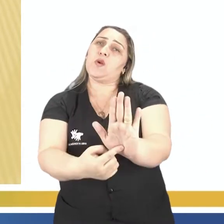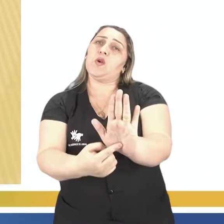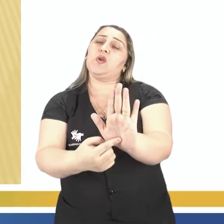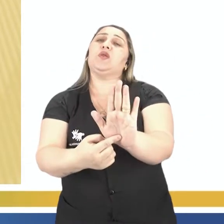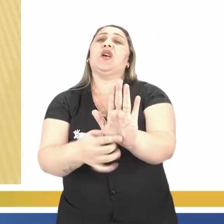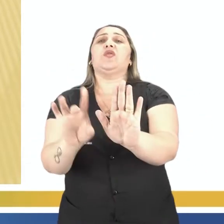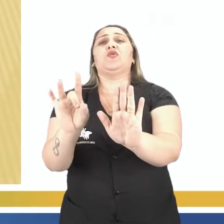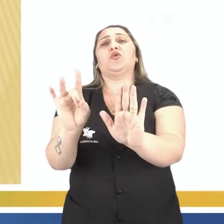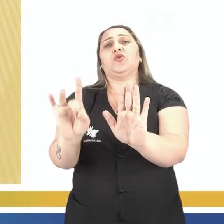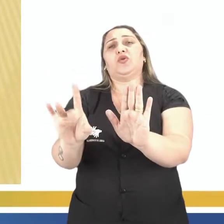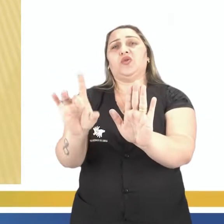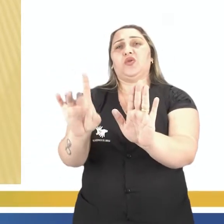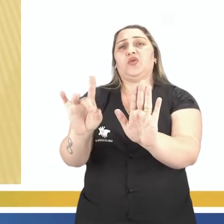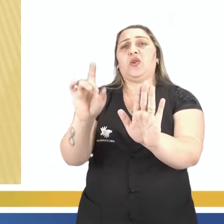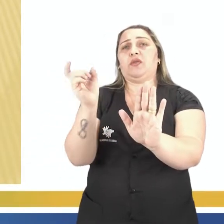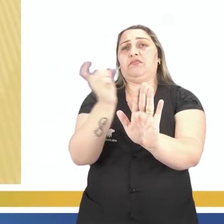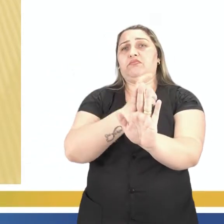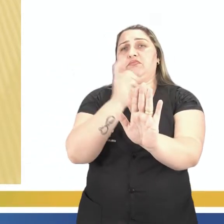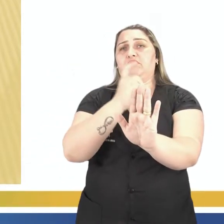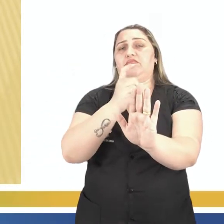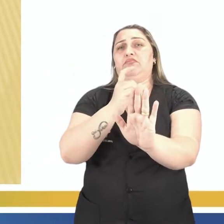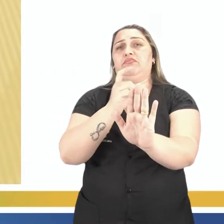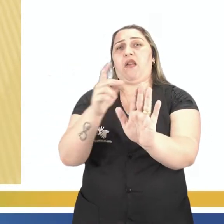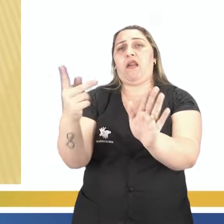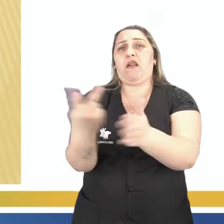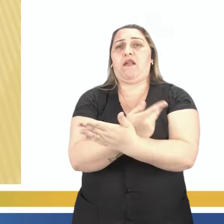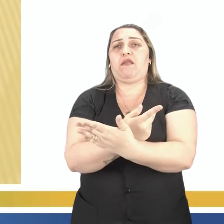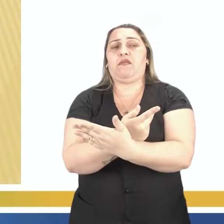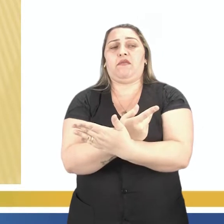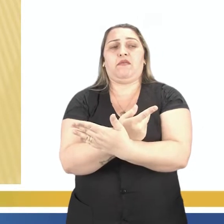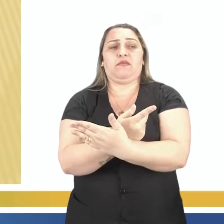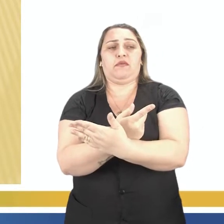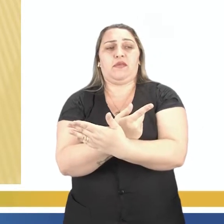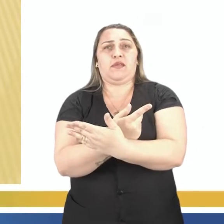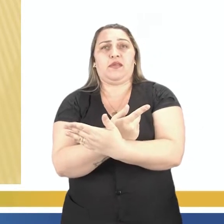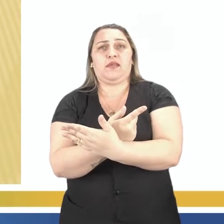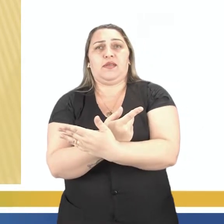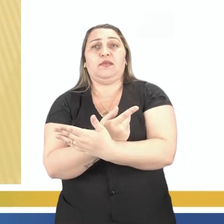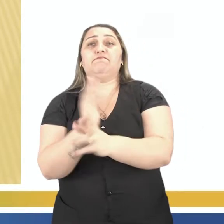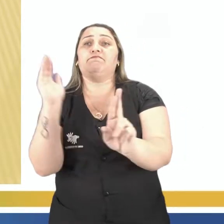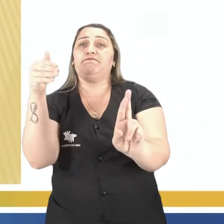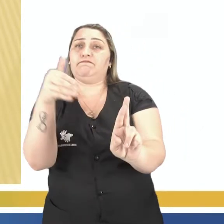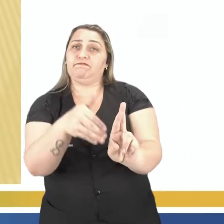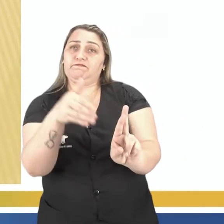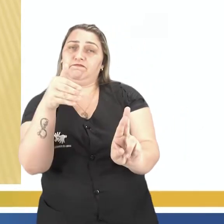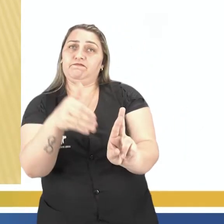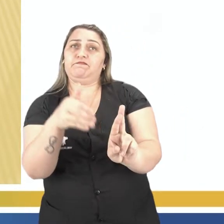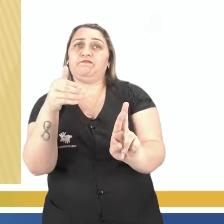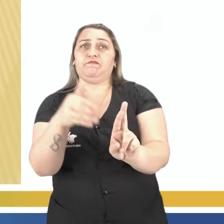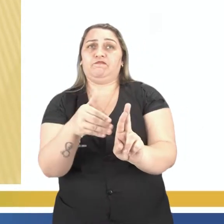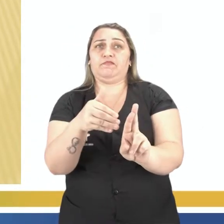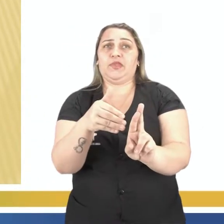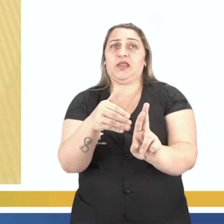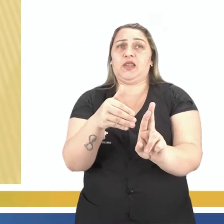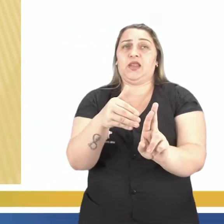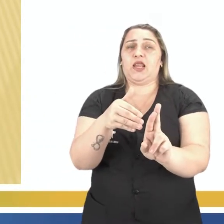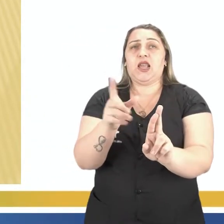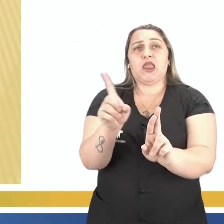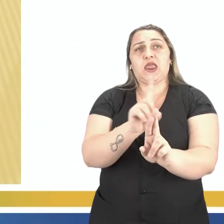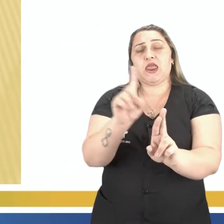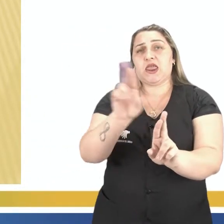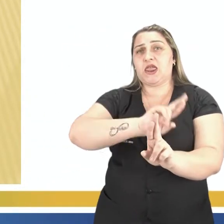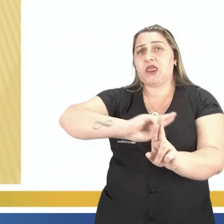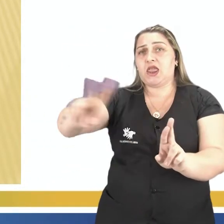forma apenas parcial ou distorcidas. Então, representações irreais sobre